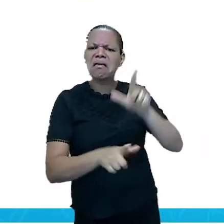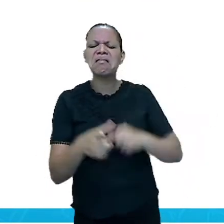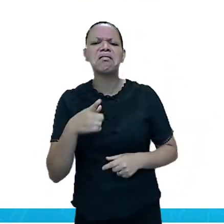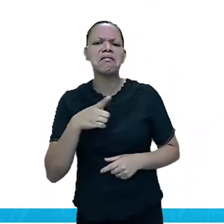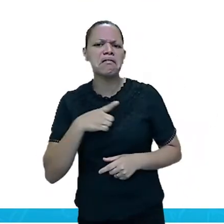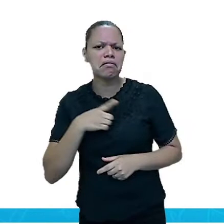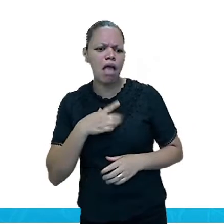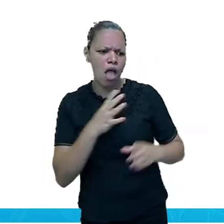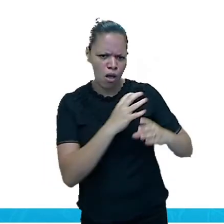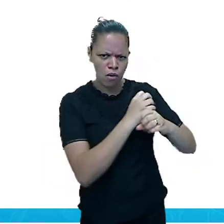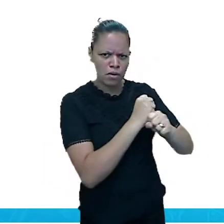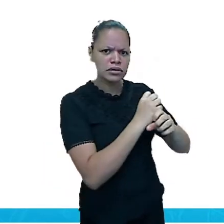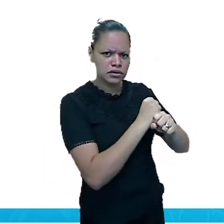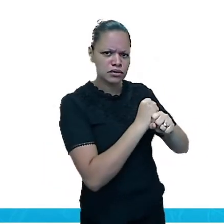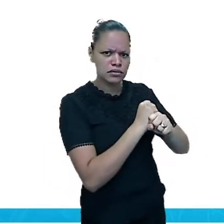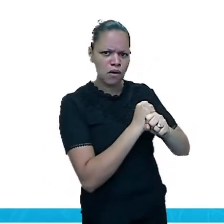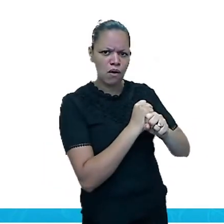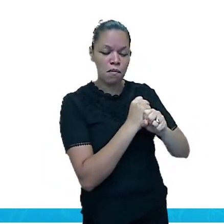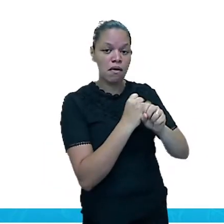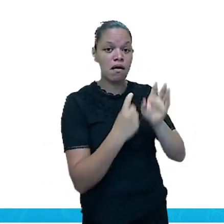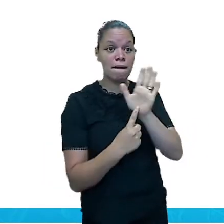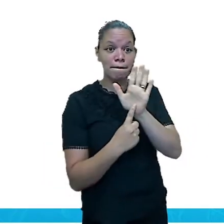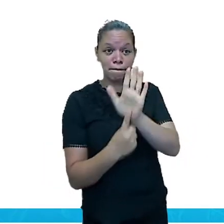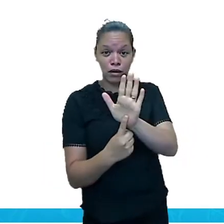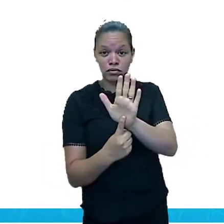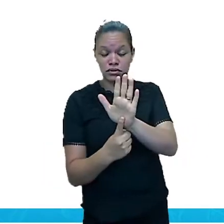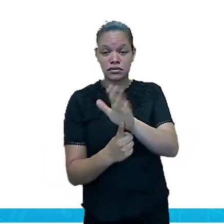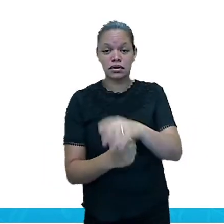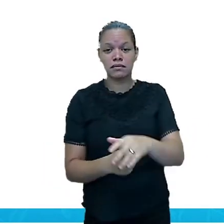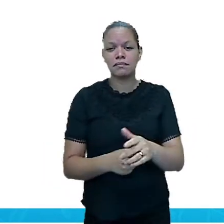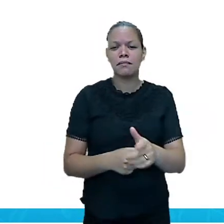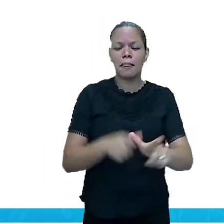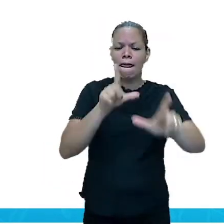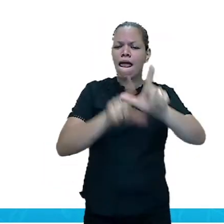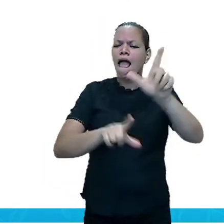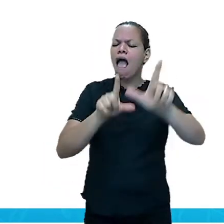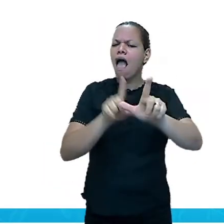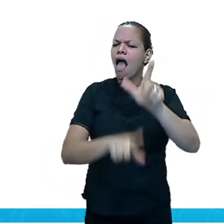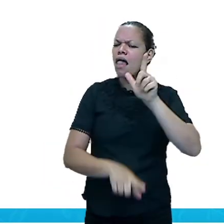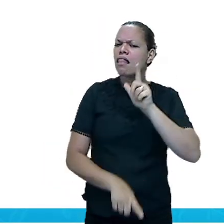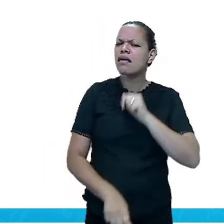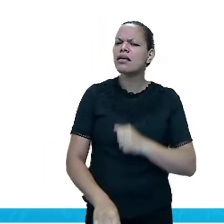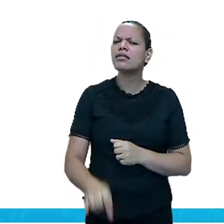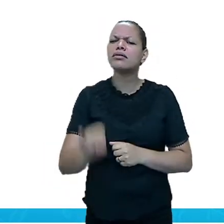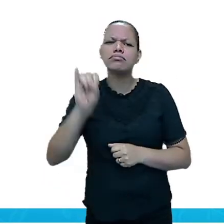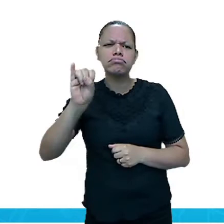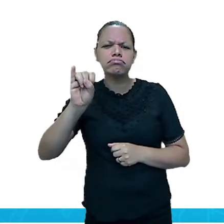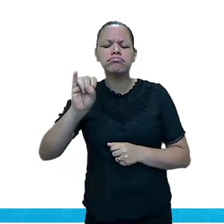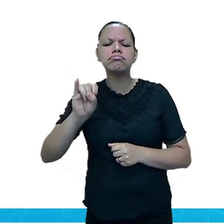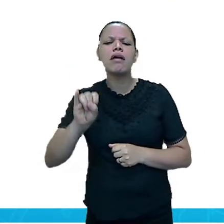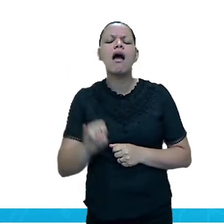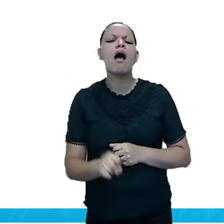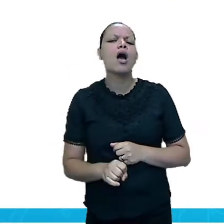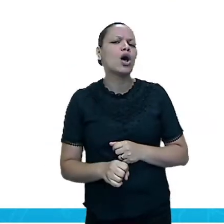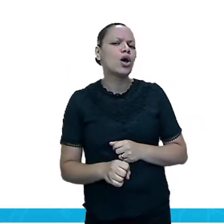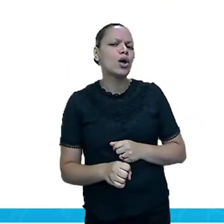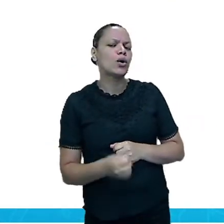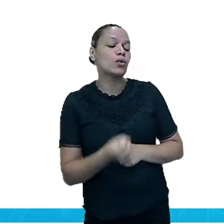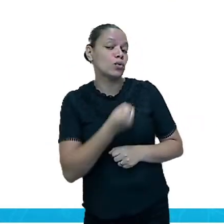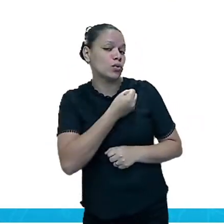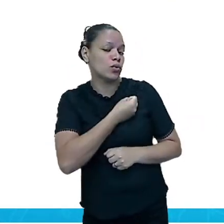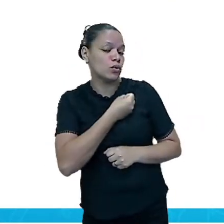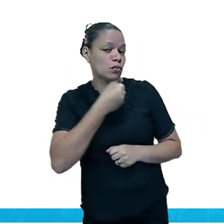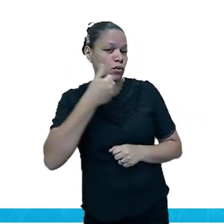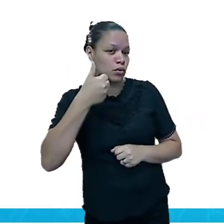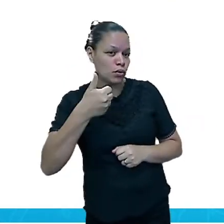V maiúscula representa o número 5. A letra X maiúscula representa o número 10.